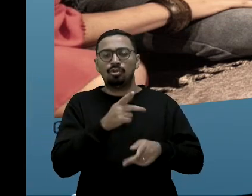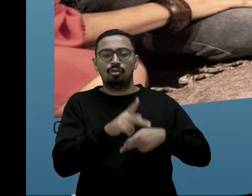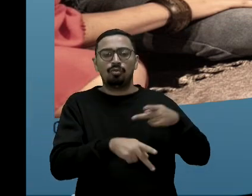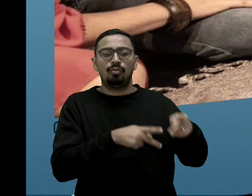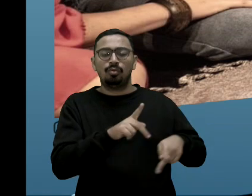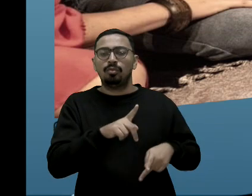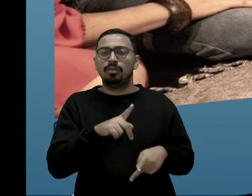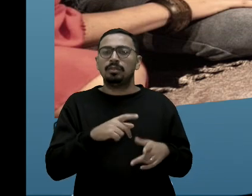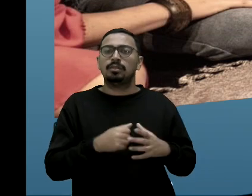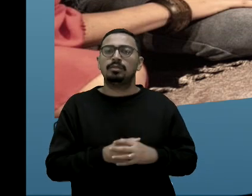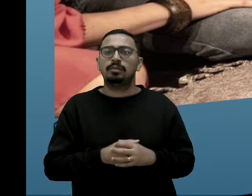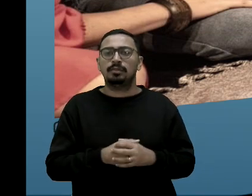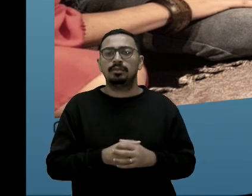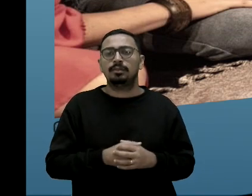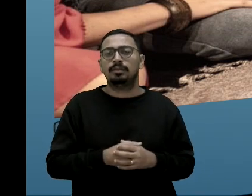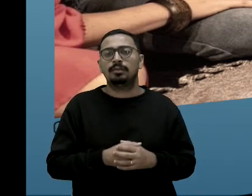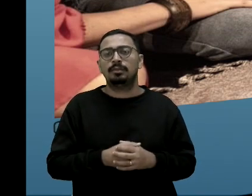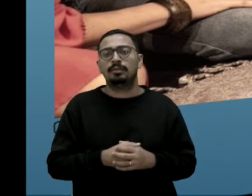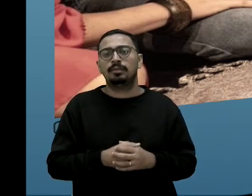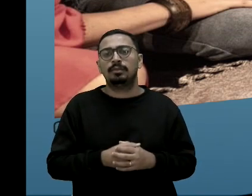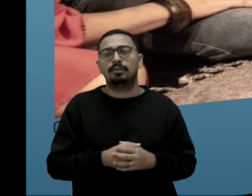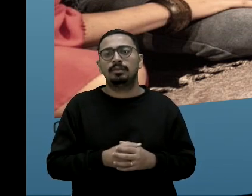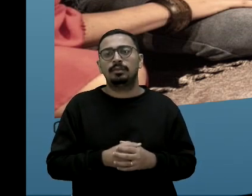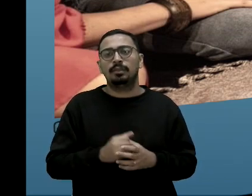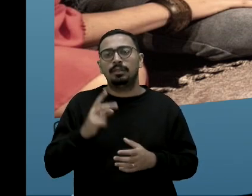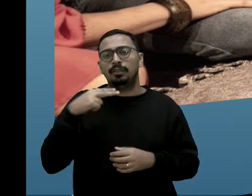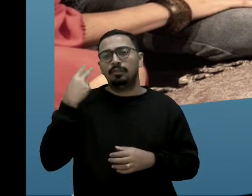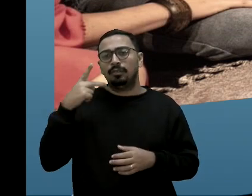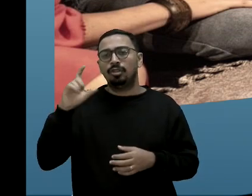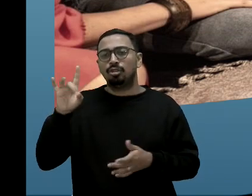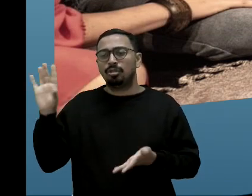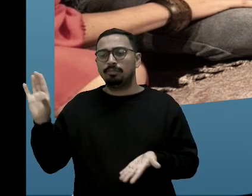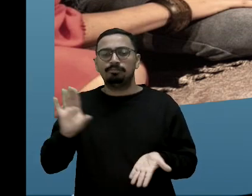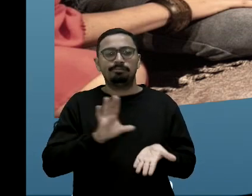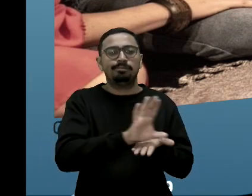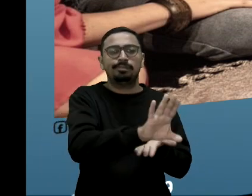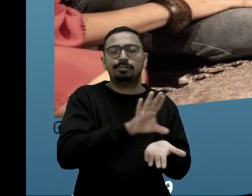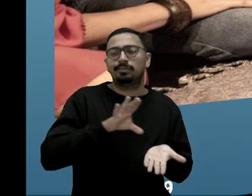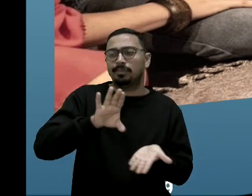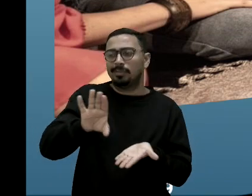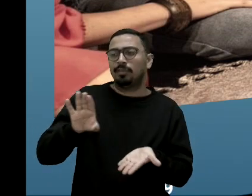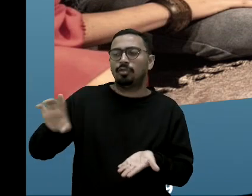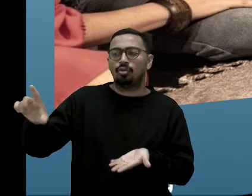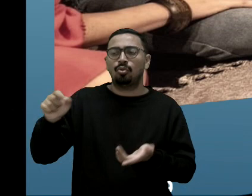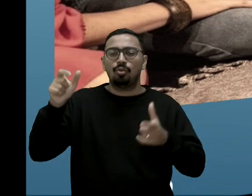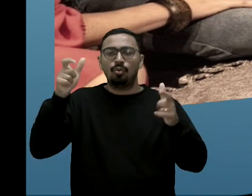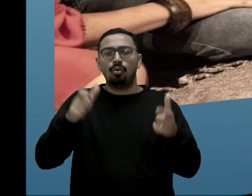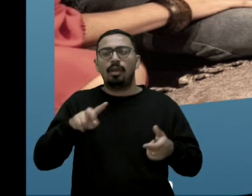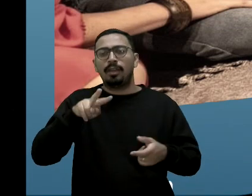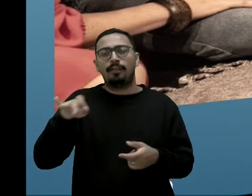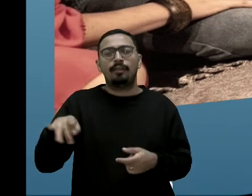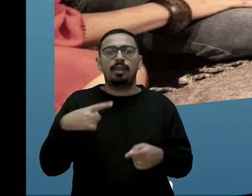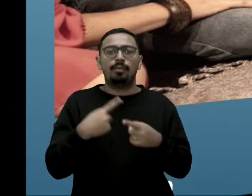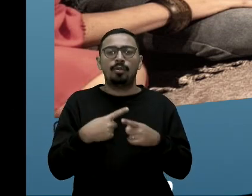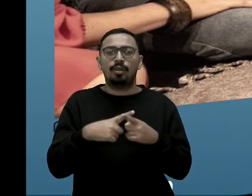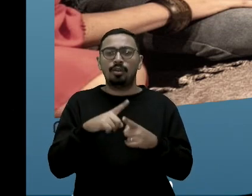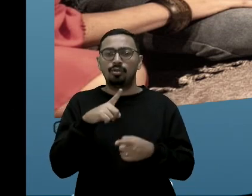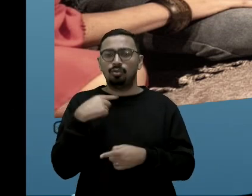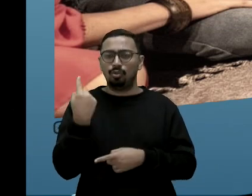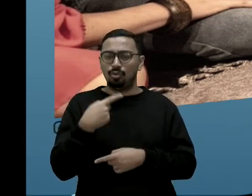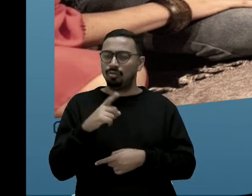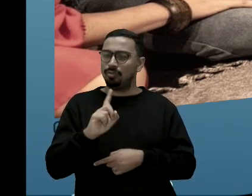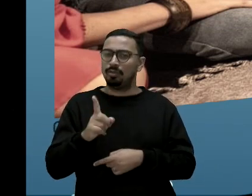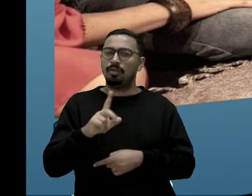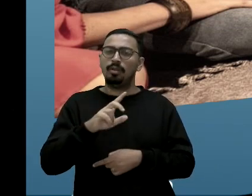todos nós, o vereador ele só destina o dinheiro, não é nosso. O dinheiro nosso, que eu digo vereador, o dinheiro é da